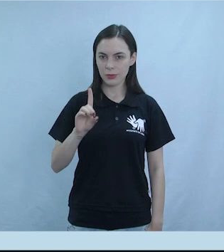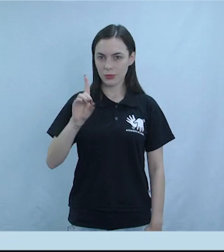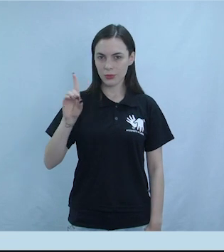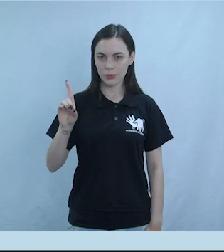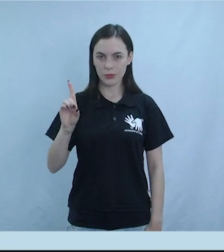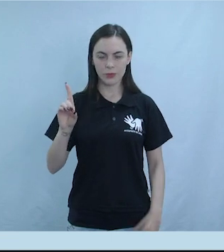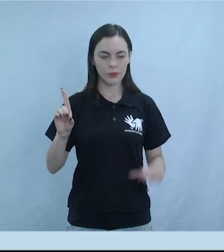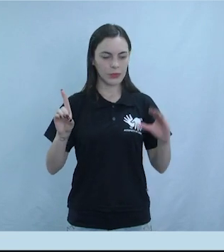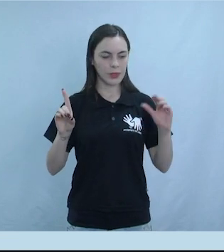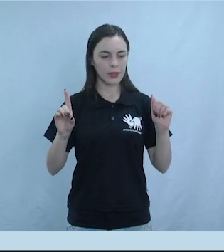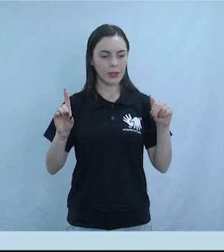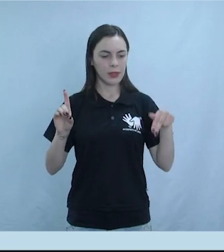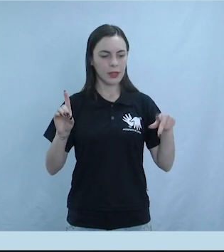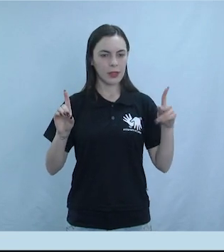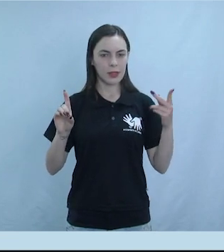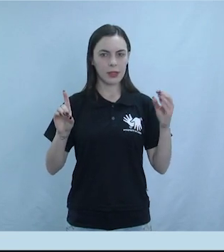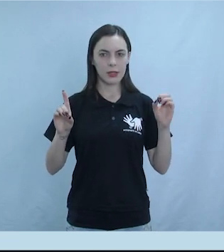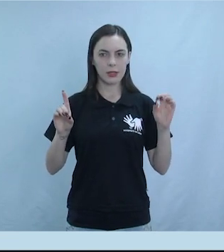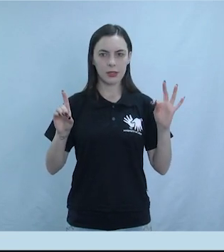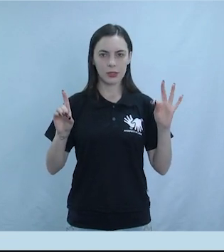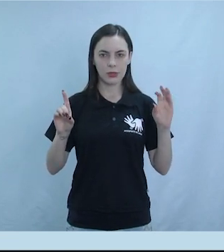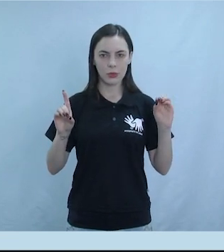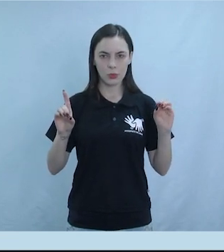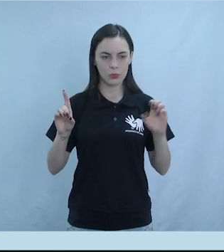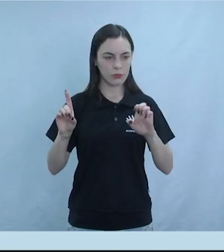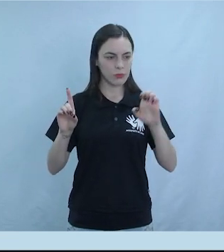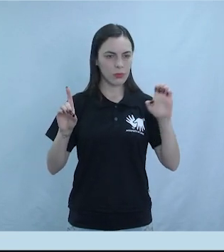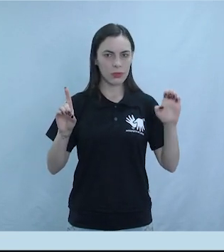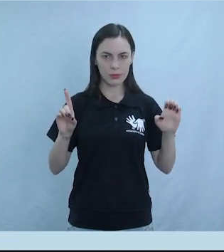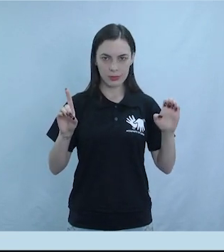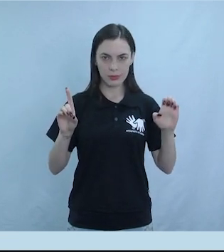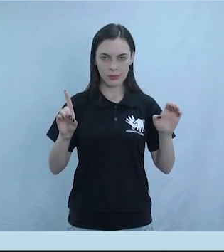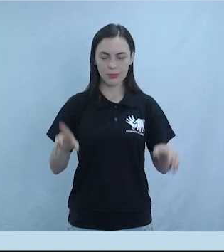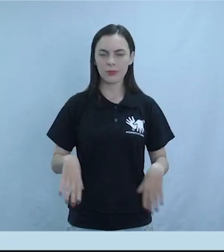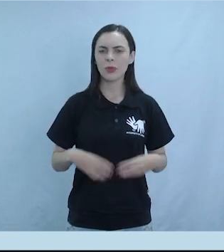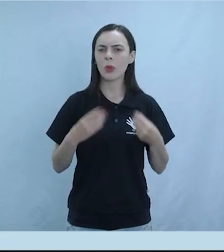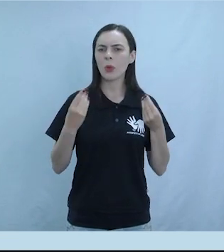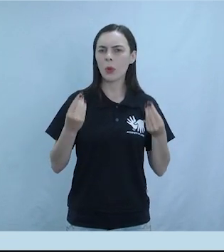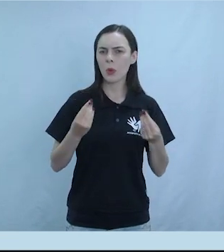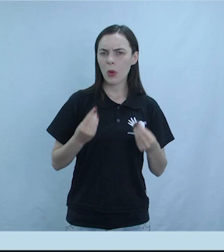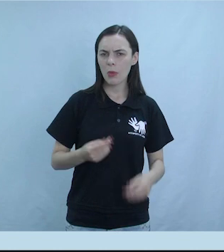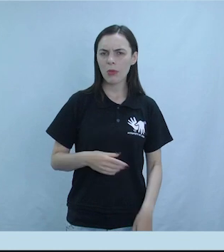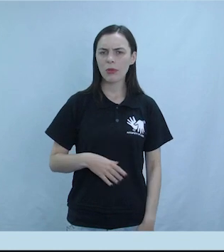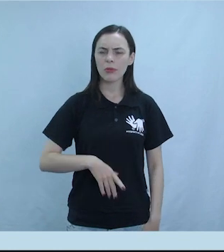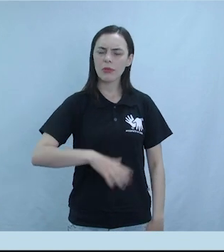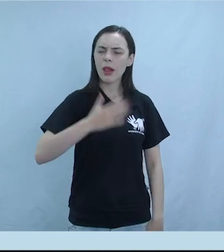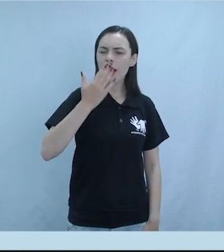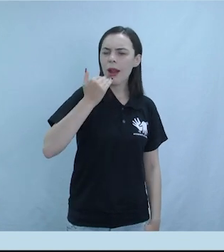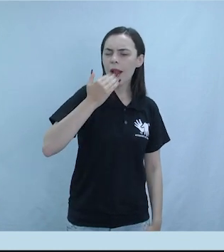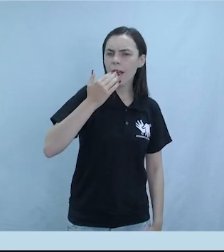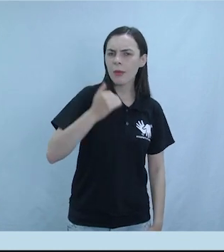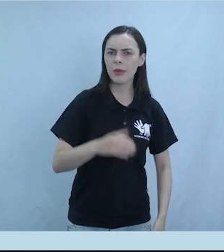era canhoto. Como destros e canhotos se